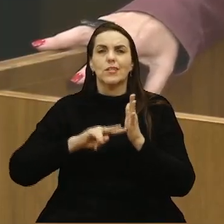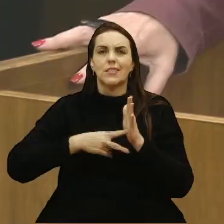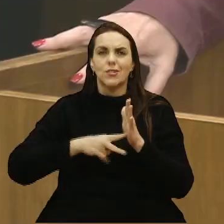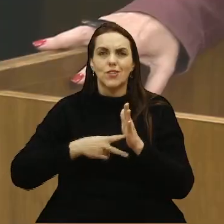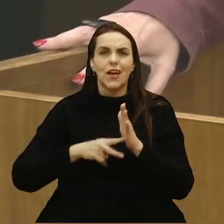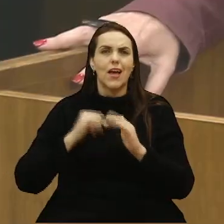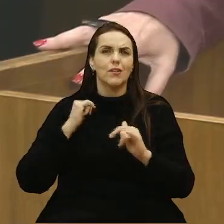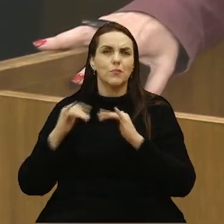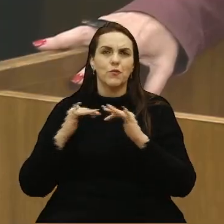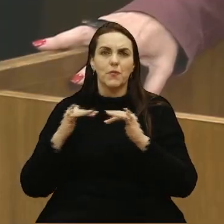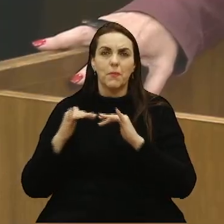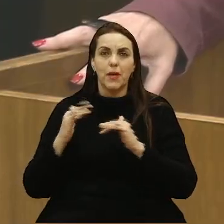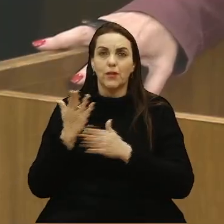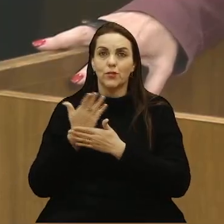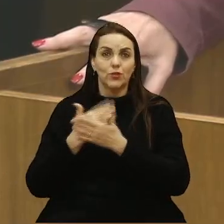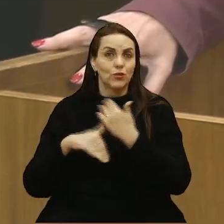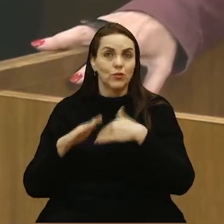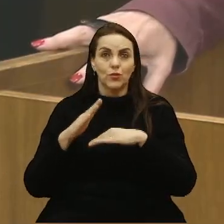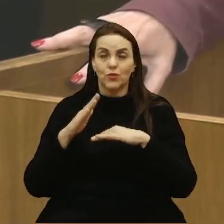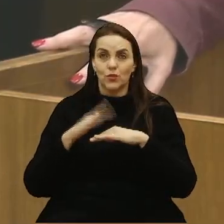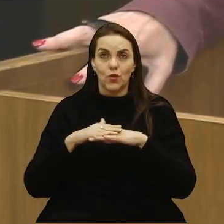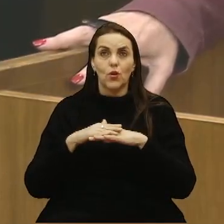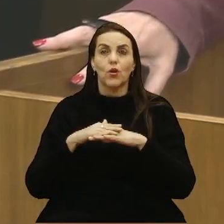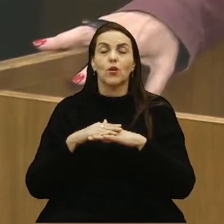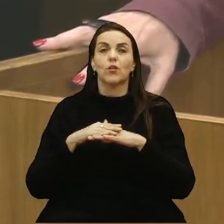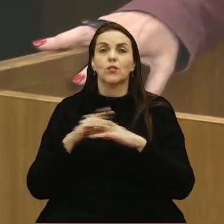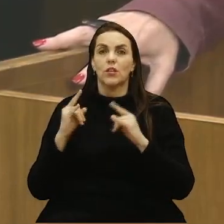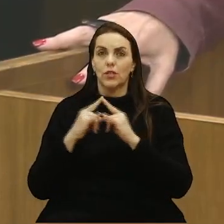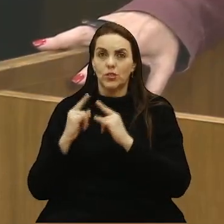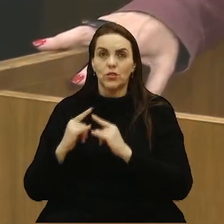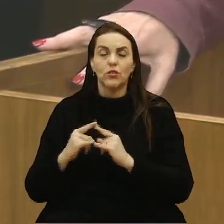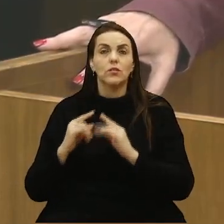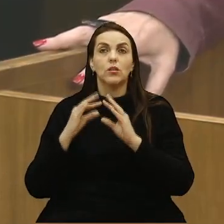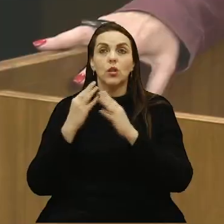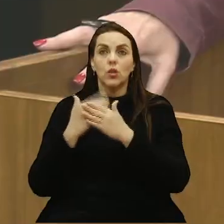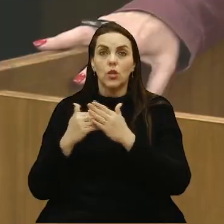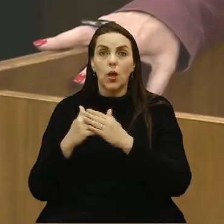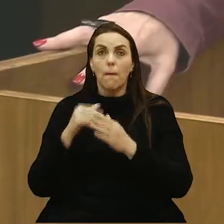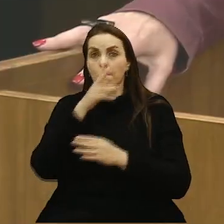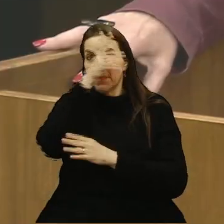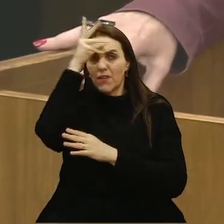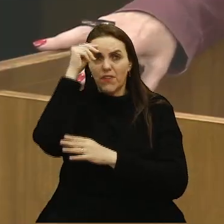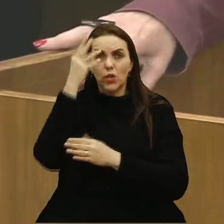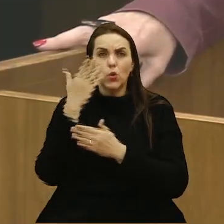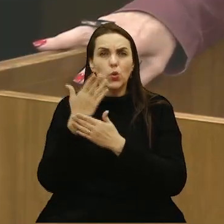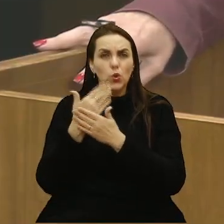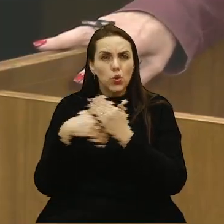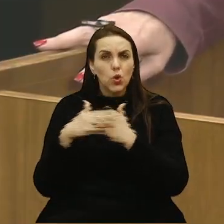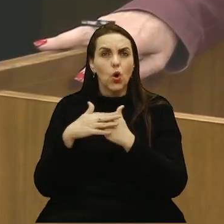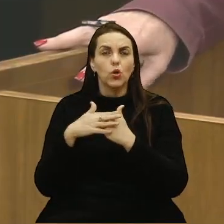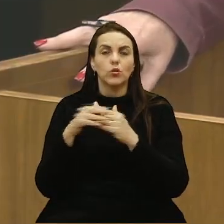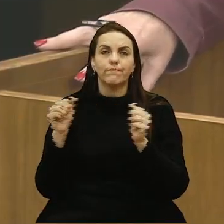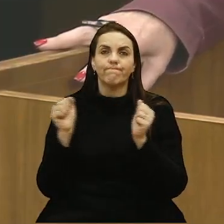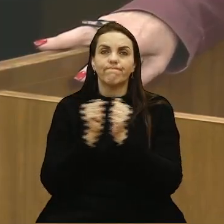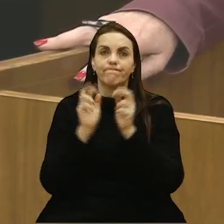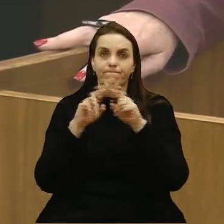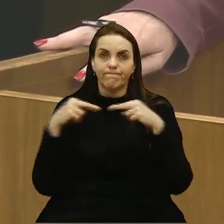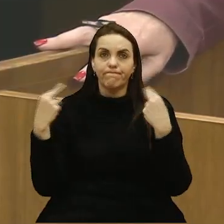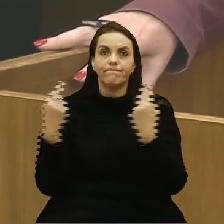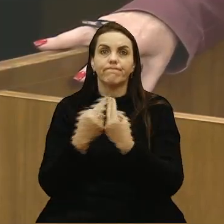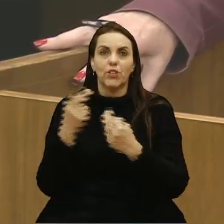os movimentos, a institucionalidade, o prefeito, todo mundo tem que estar na nossa audiência no